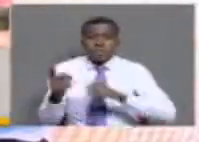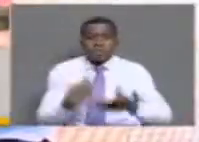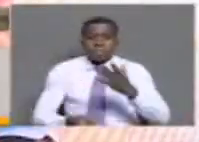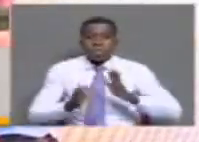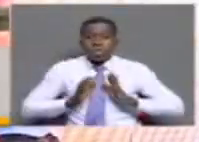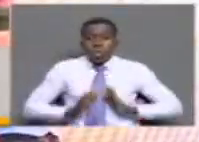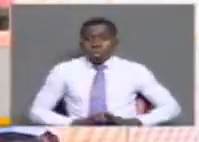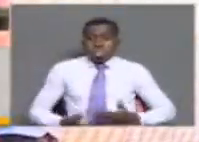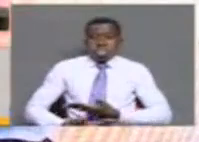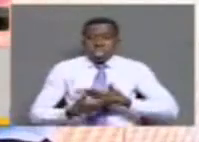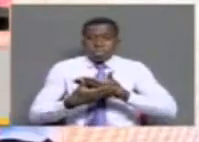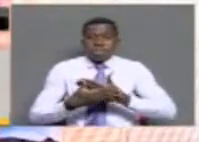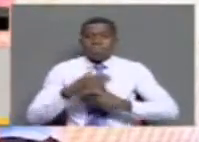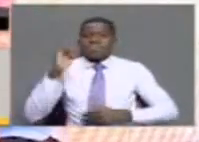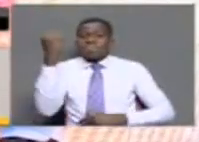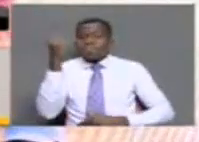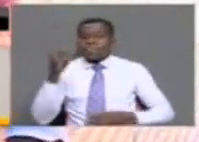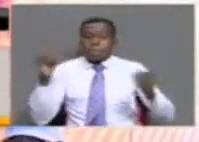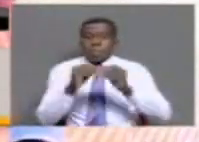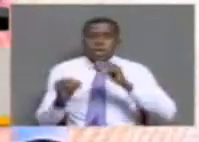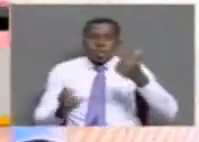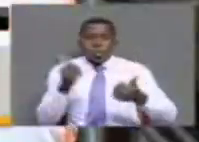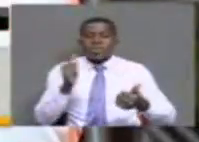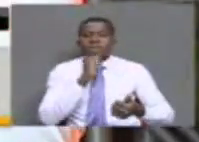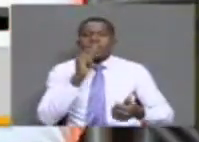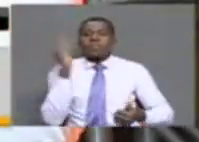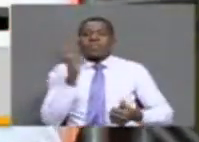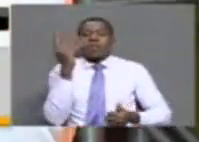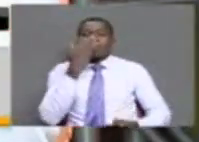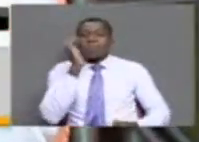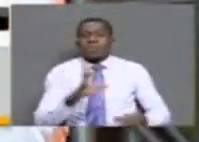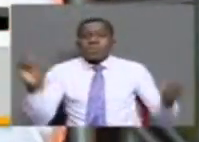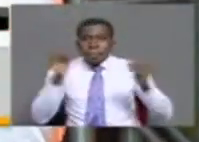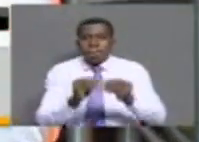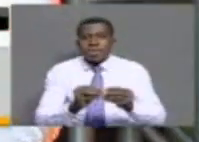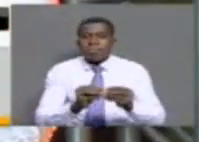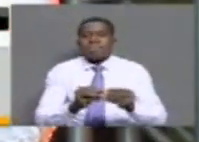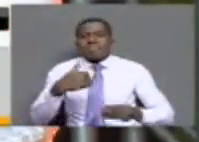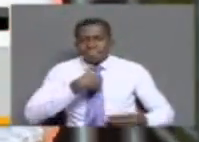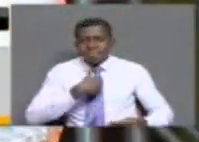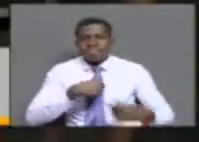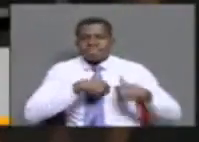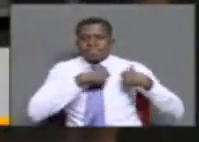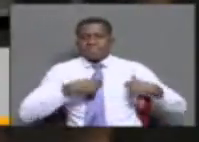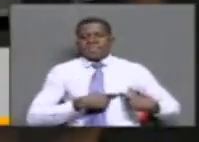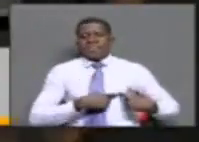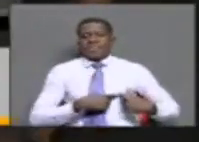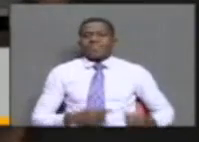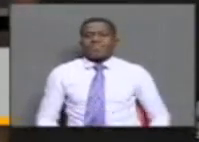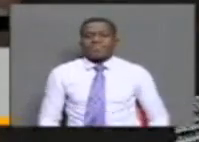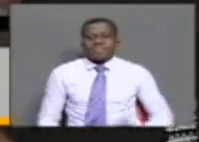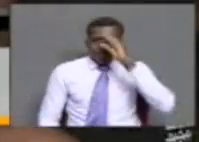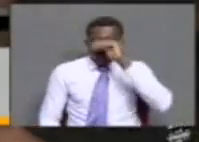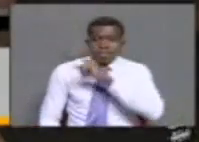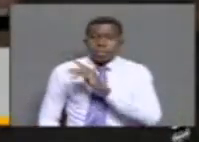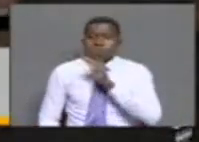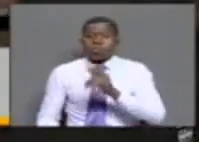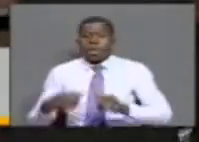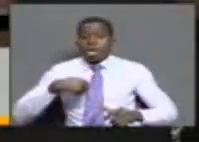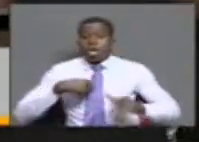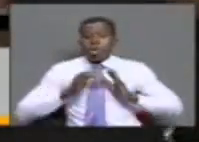no Sambizanga. Apesar de já não viverem no distrito, ainda carregam o Sambizanga no coração. Eu sou filho